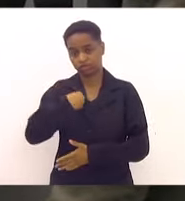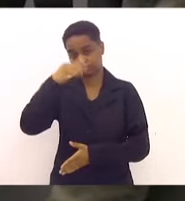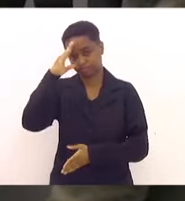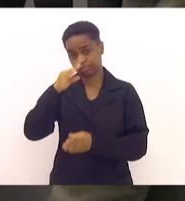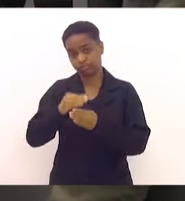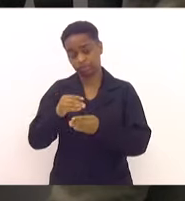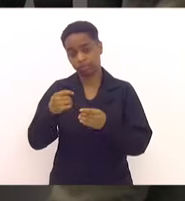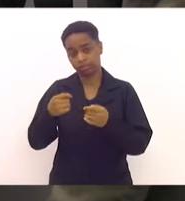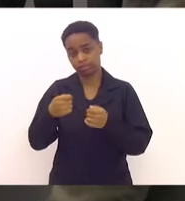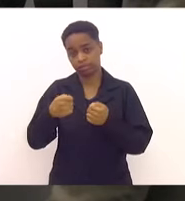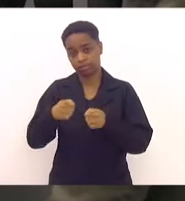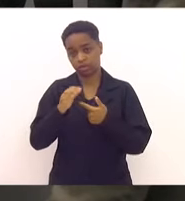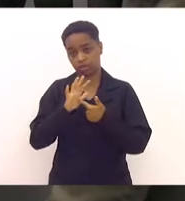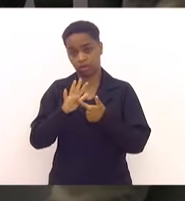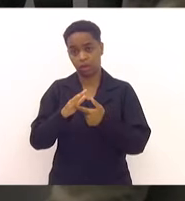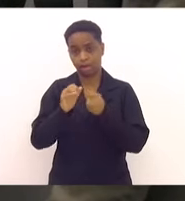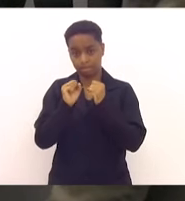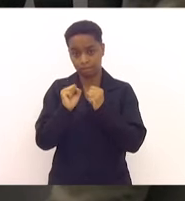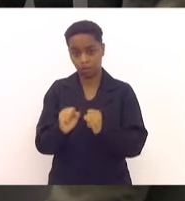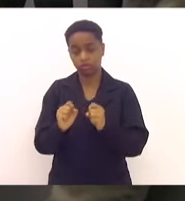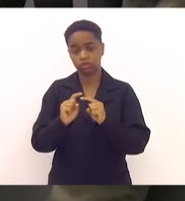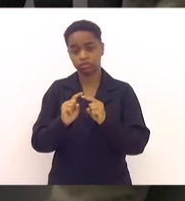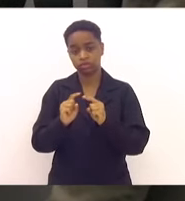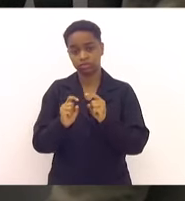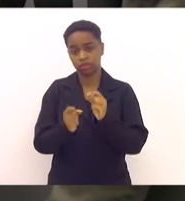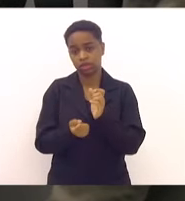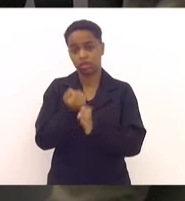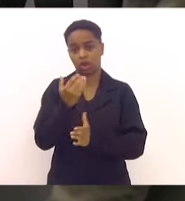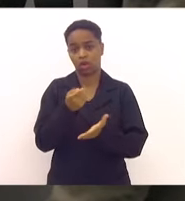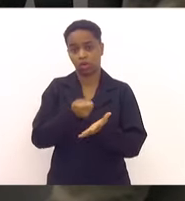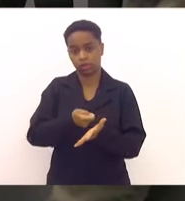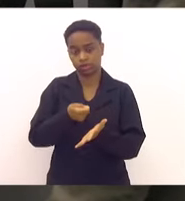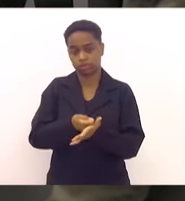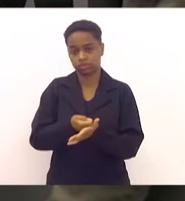pode estabelecer a obrigação.